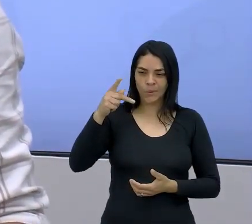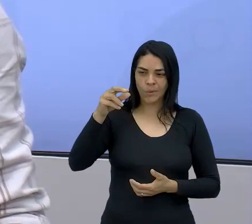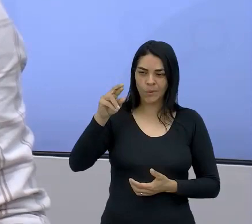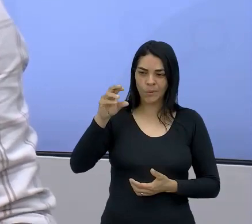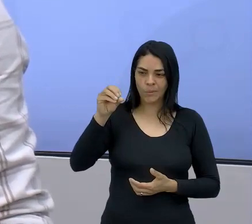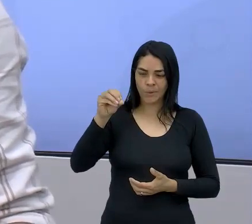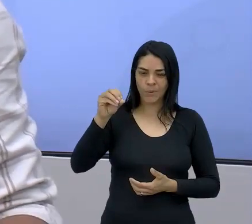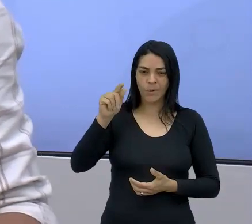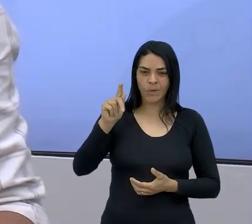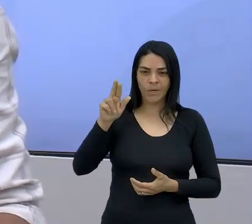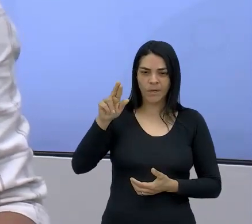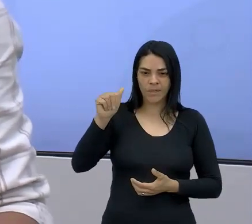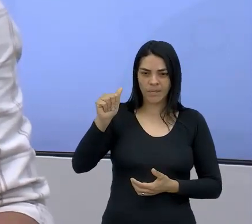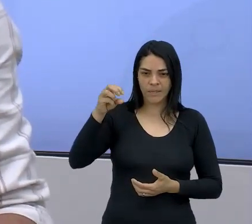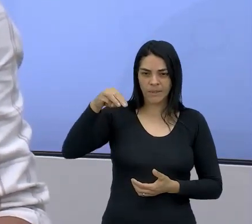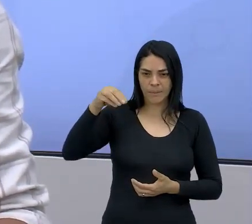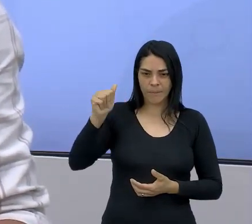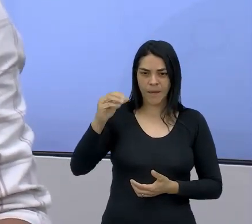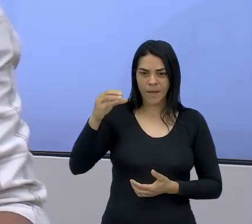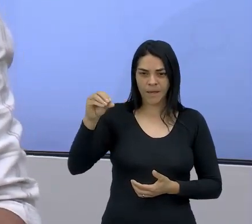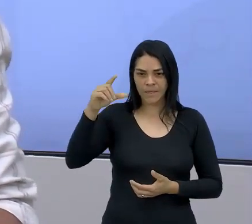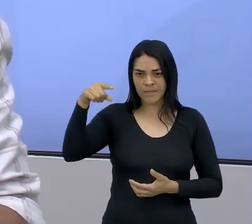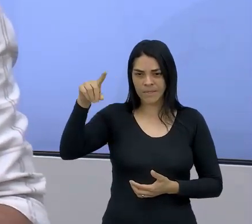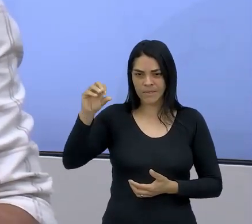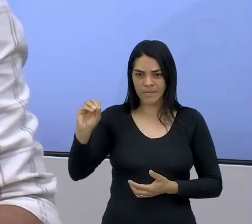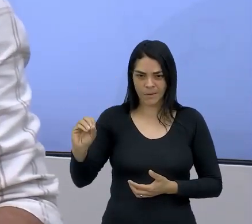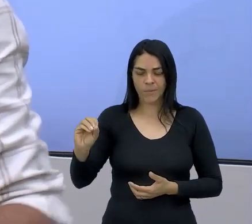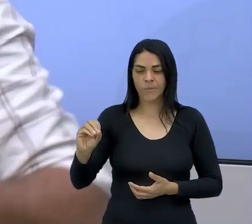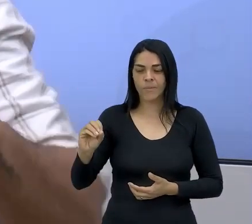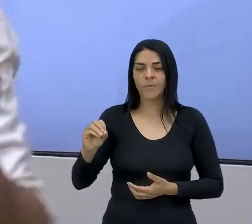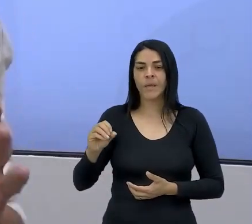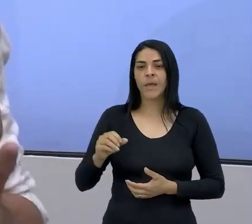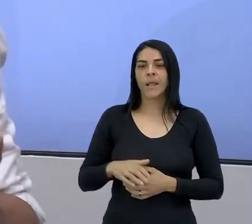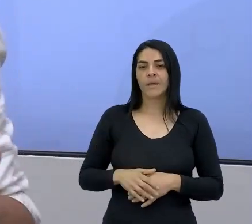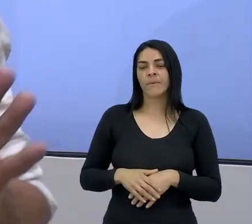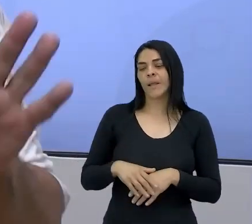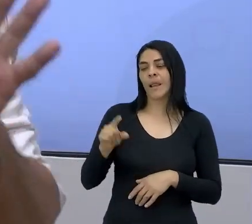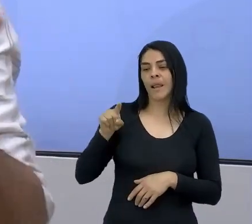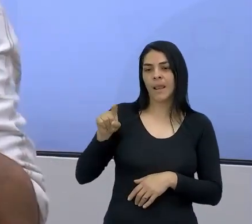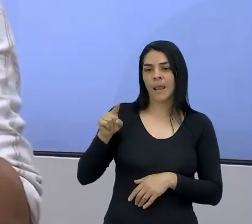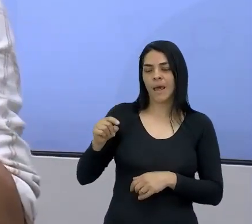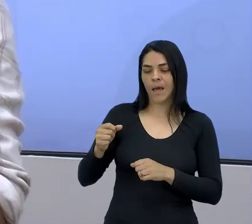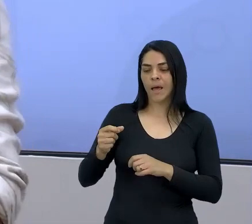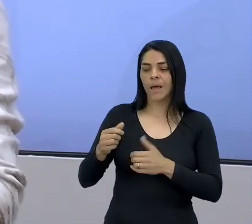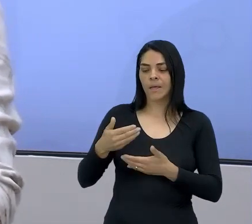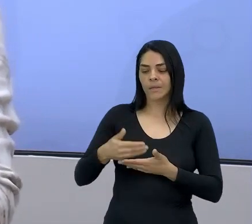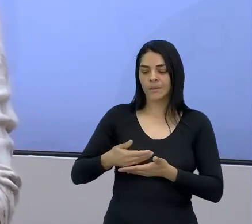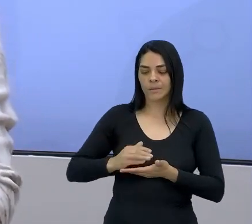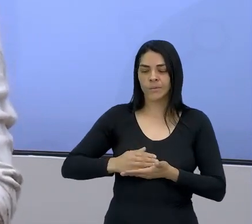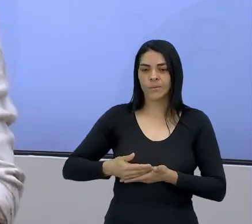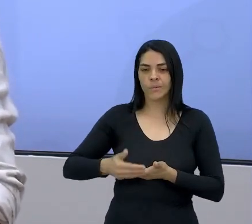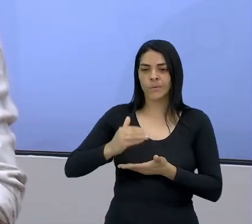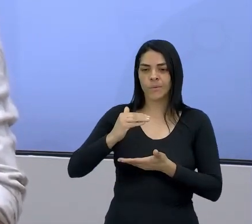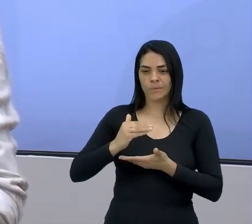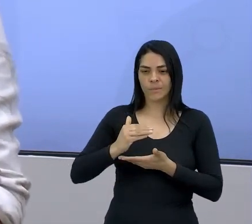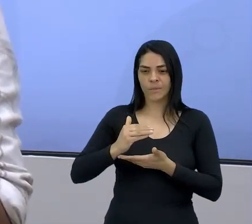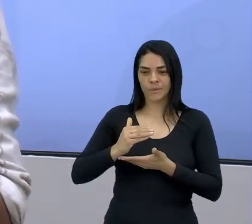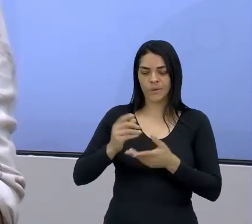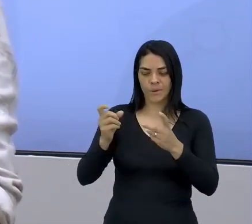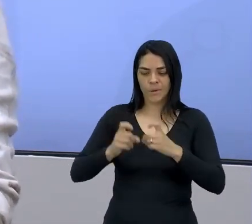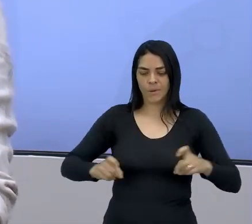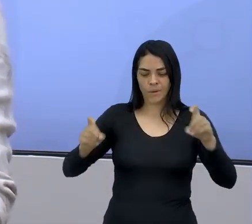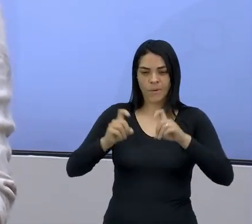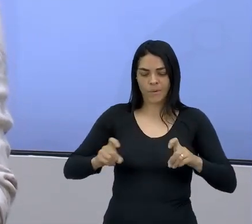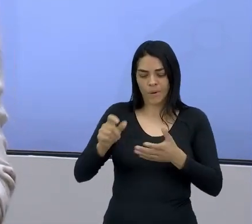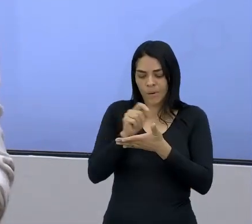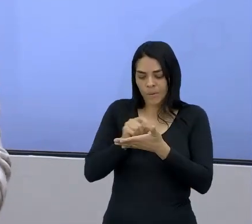rascunho da programação que você vai escrever lá no computador. E aí, pessoal, é nesse ponto que eu queria chegar com vocês. Quando a